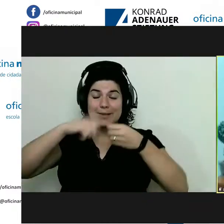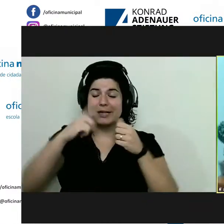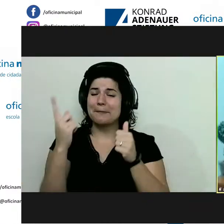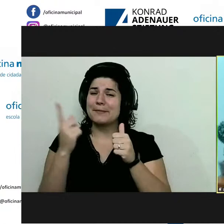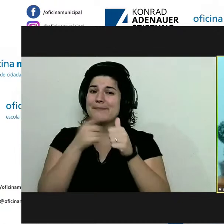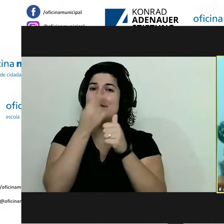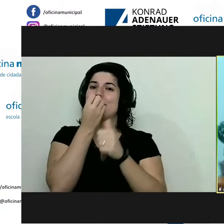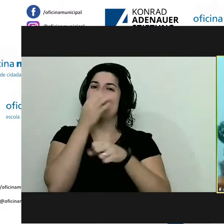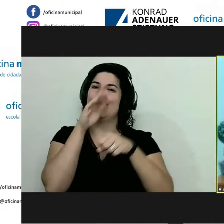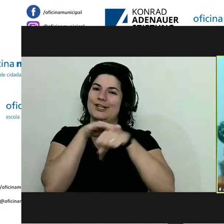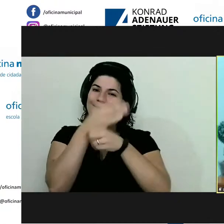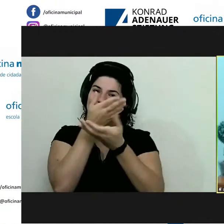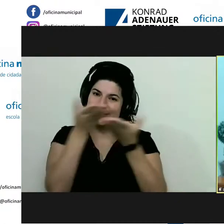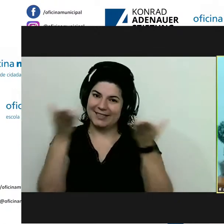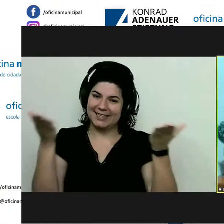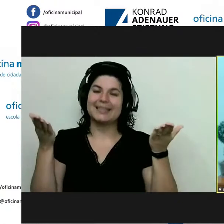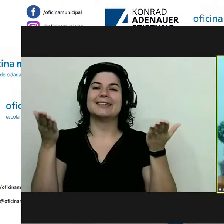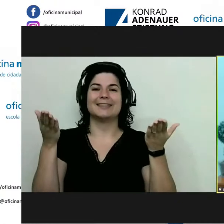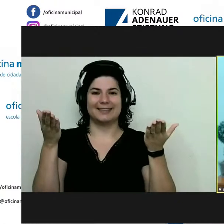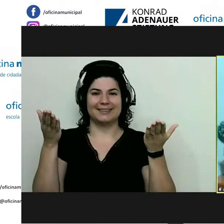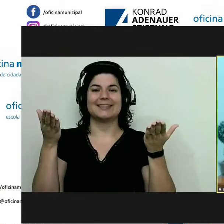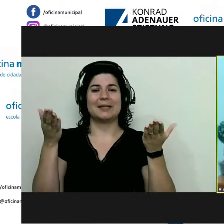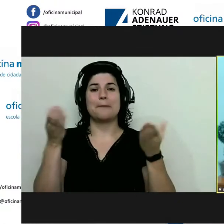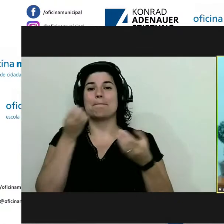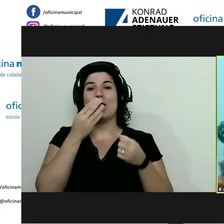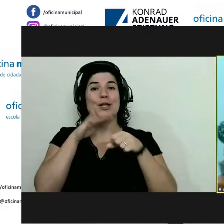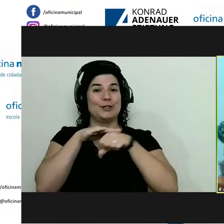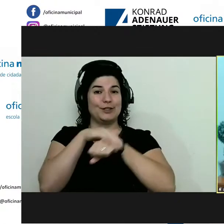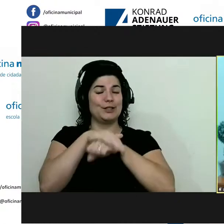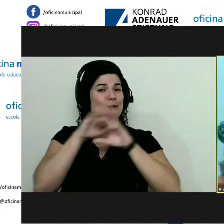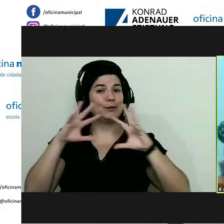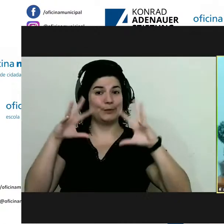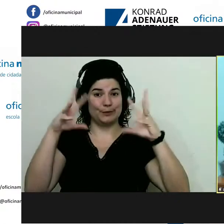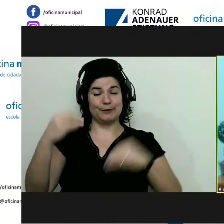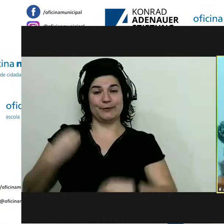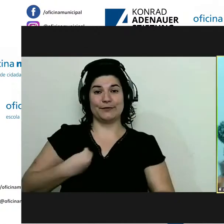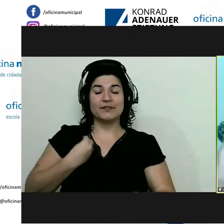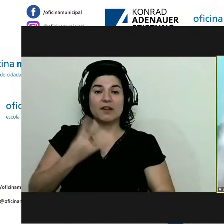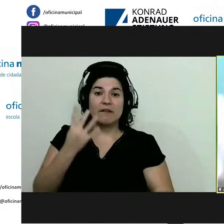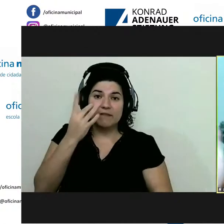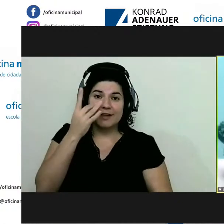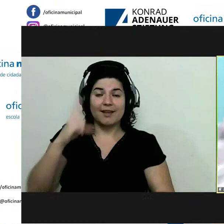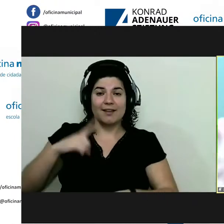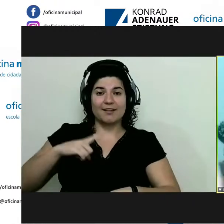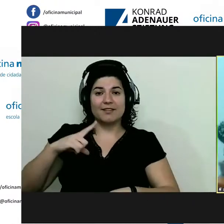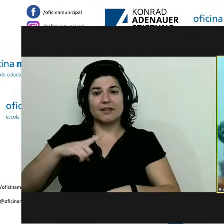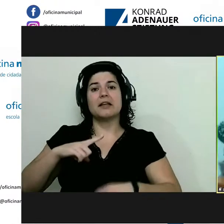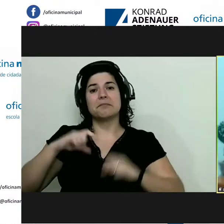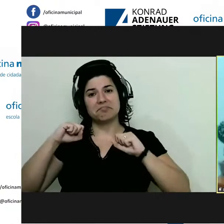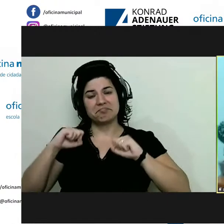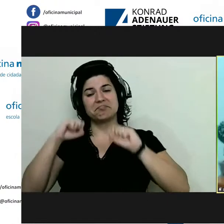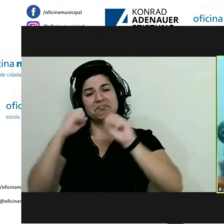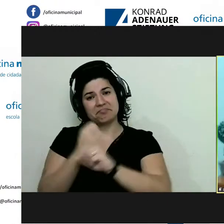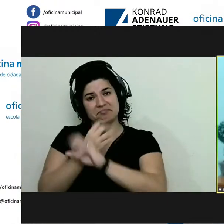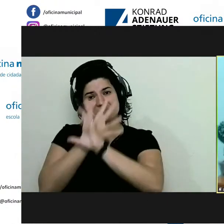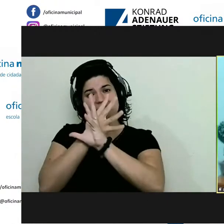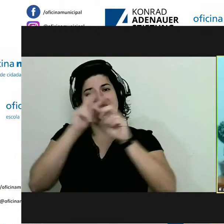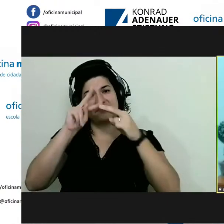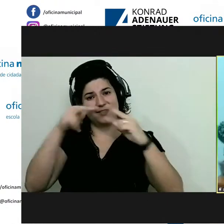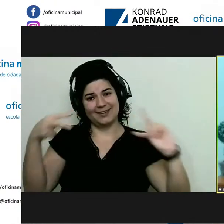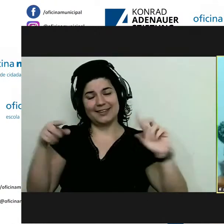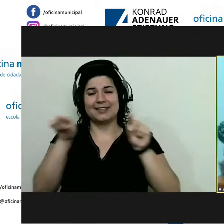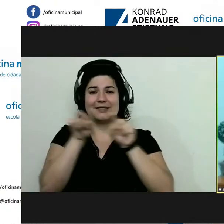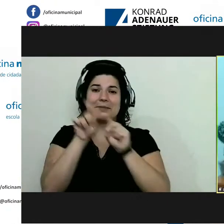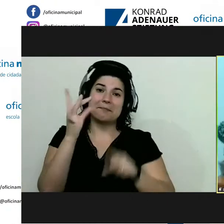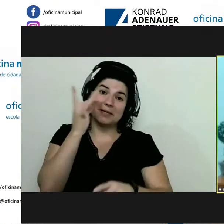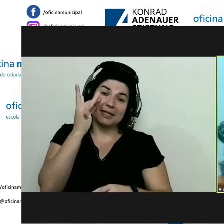Primeiramente boa noite a todos vocês né pessoal o igualmente a todos que estão aqui presencialmente embora no meio virtual mas presencial porque